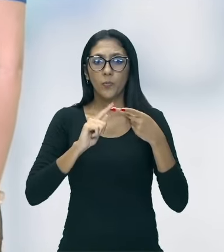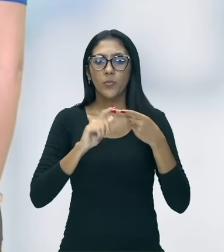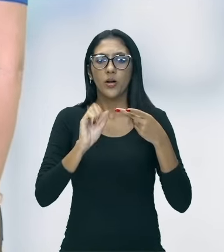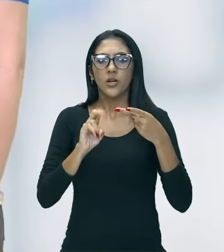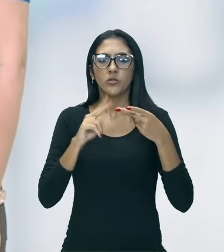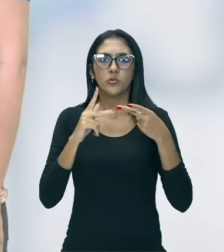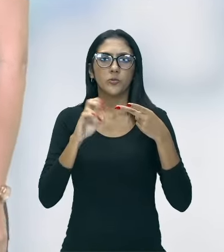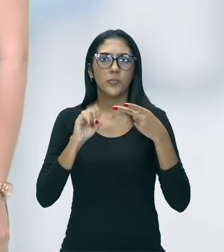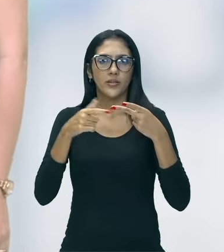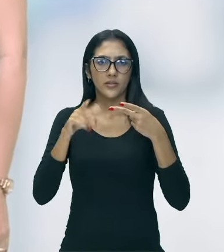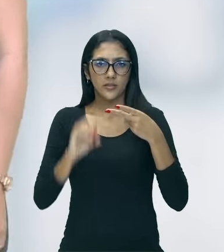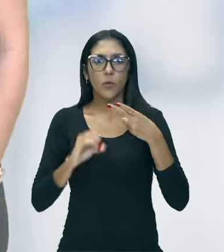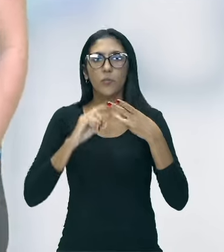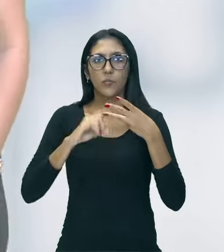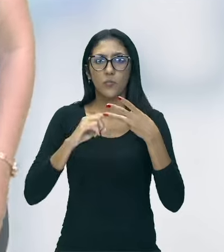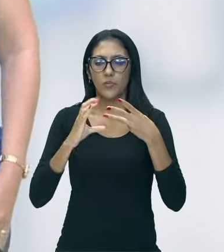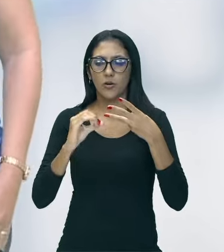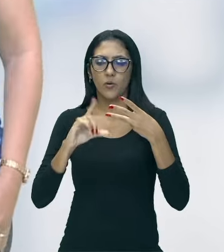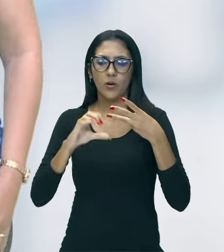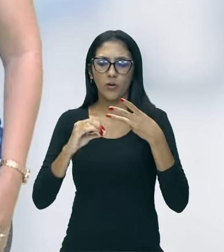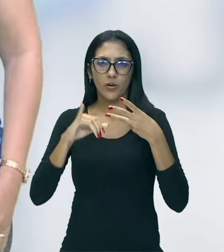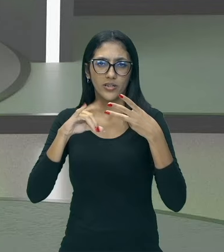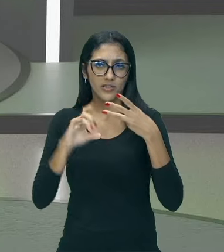suspensão e coloides.